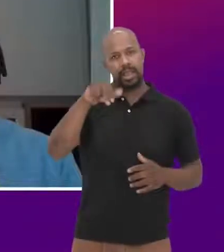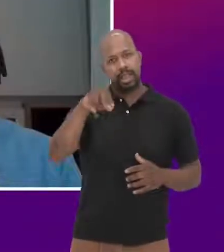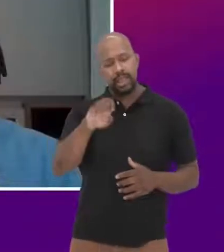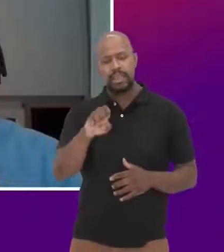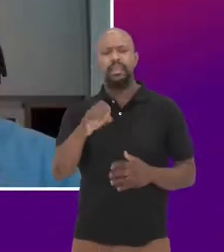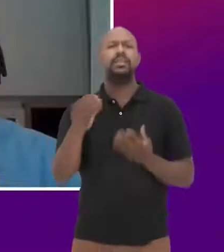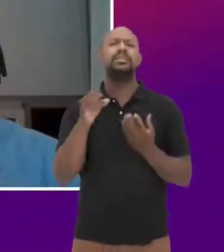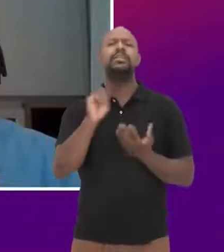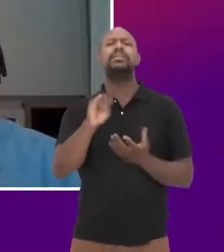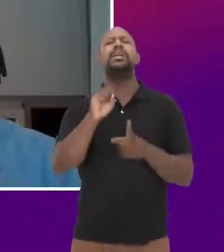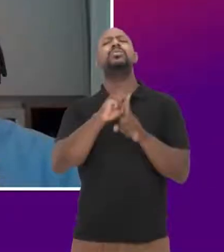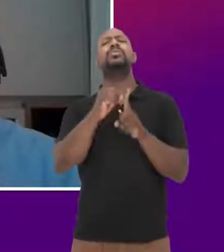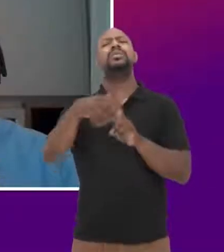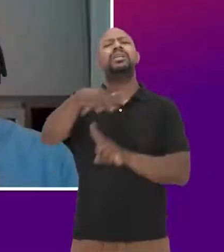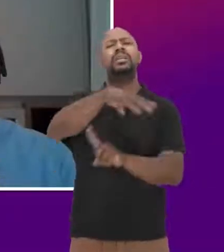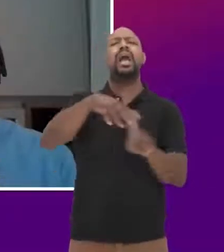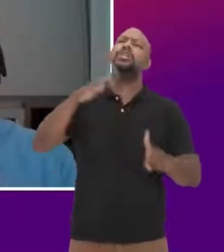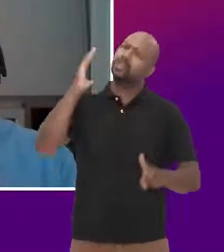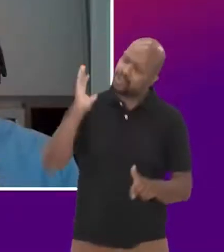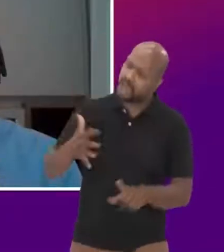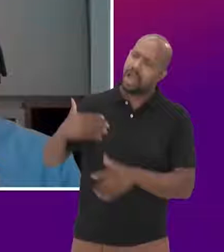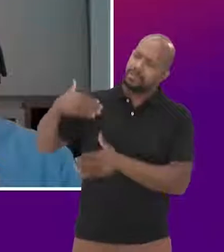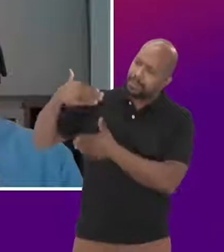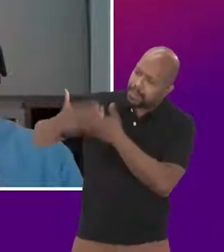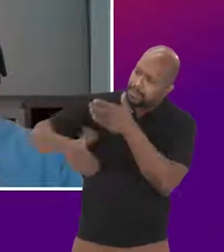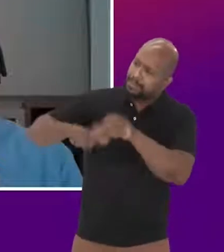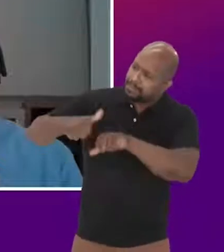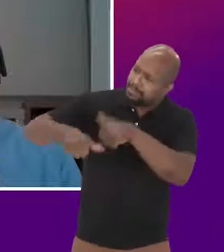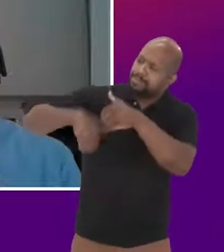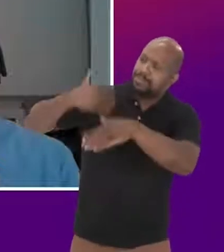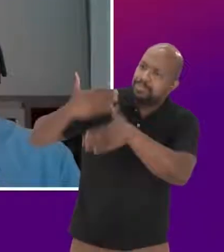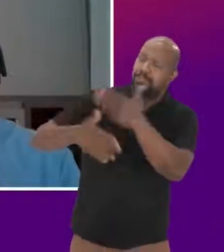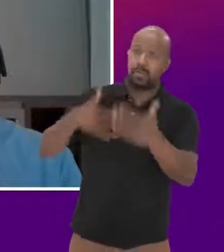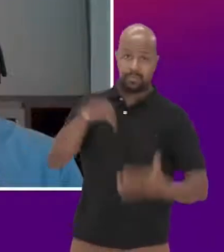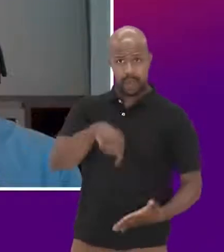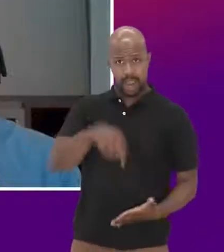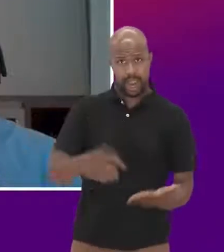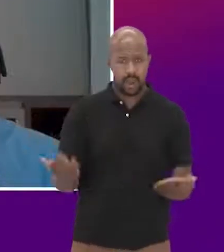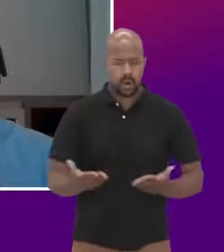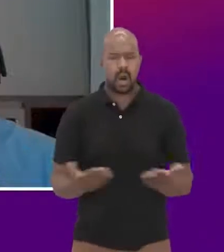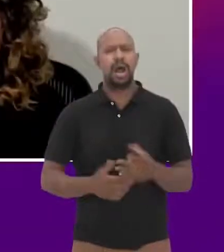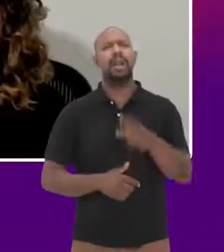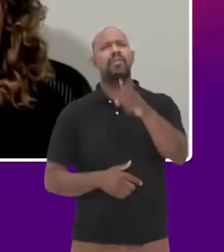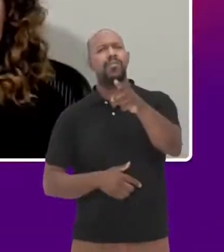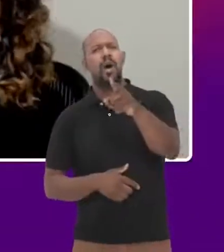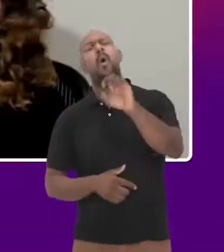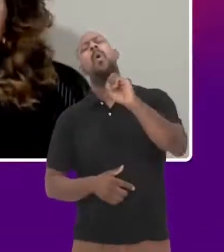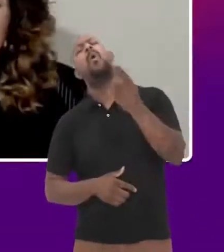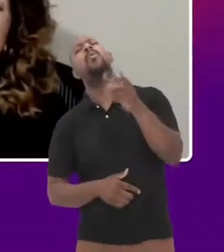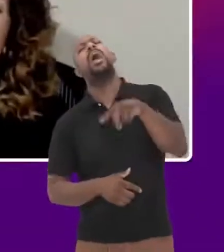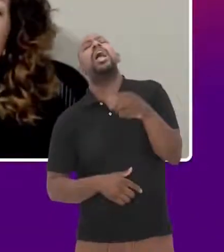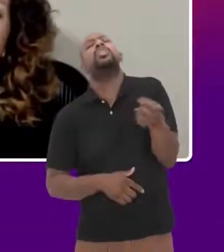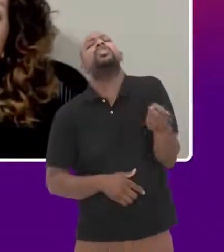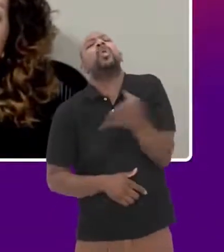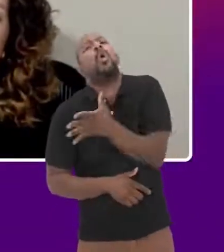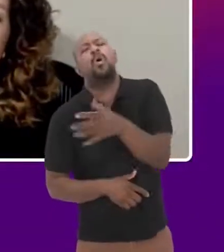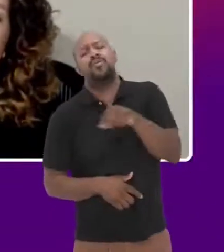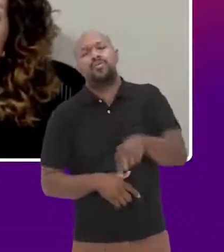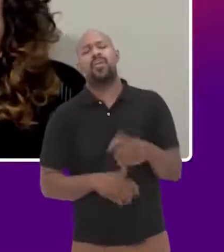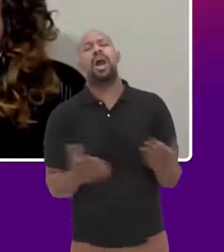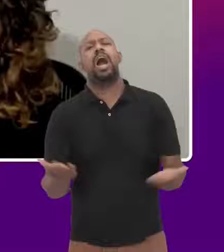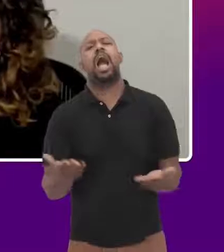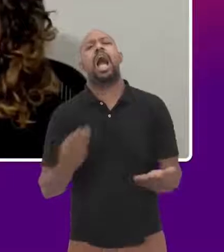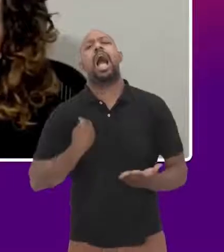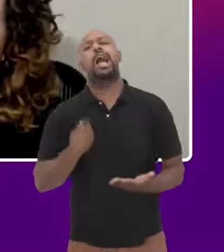a sociedade já vinha se transformando, como vem acontecendo agora, ou se esse é um fenômeno novo, um